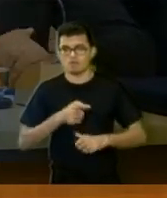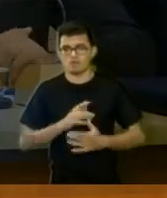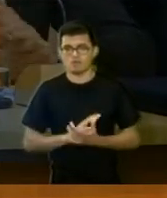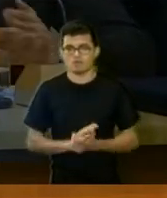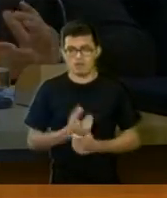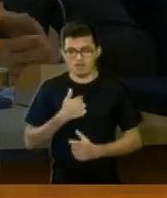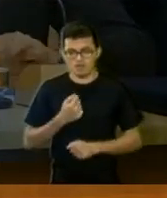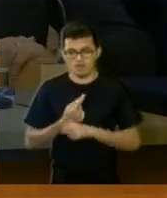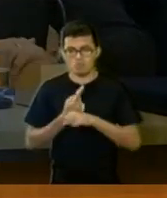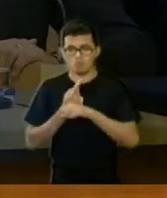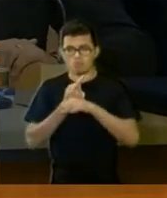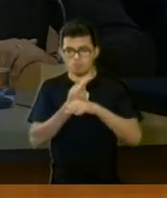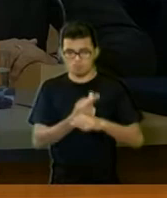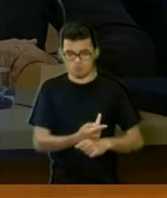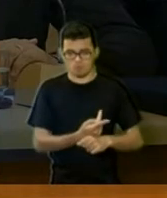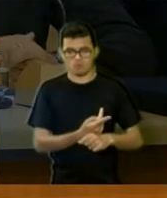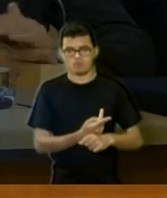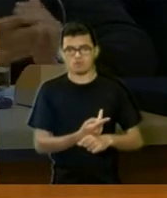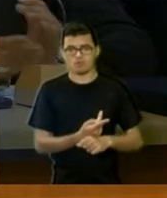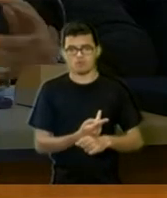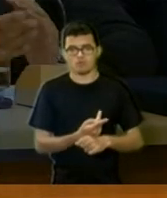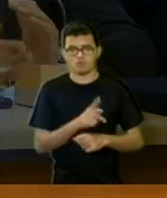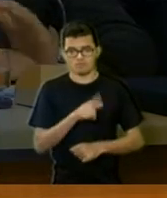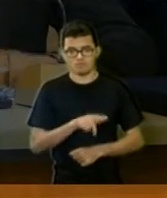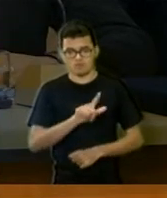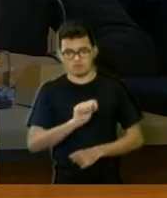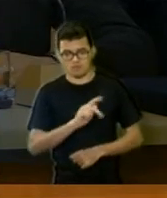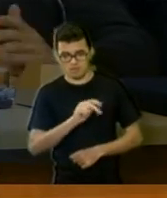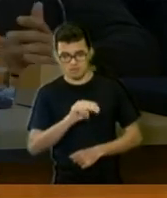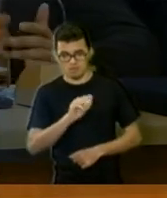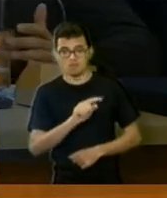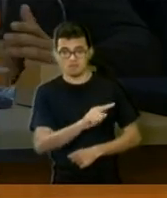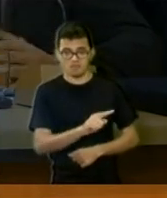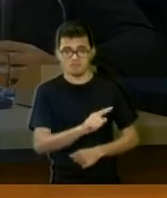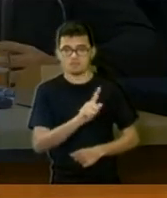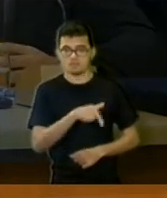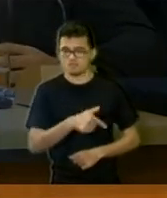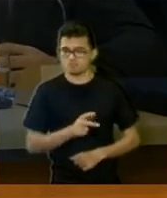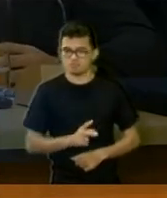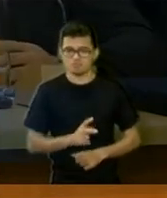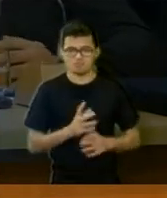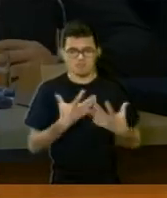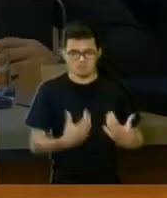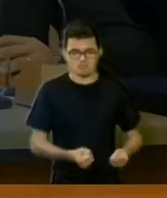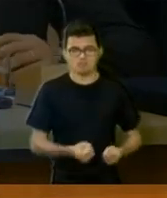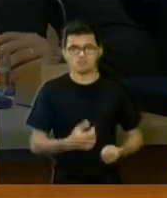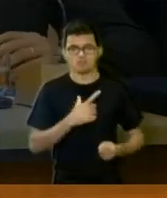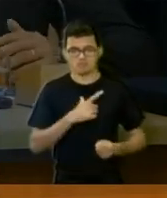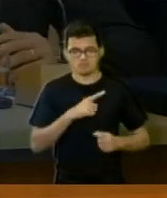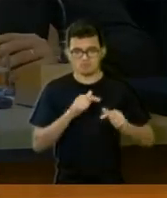eu procurei, imediatamente, ele de pronto, né? Agradeço aí a tua disposição